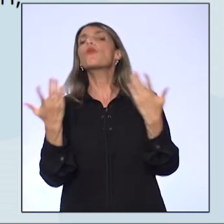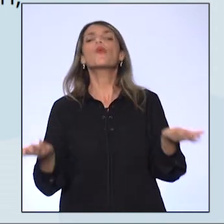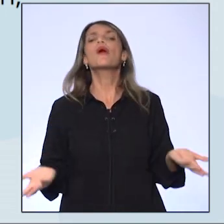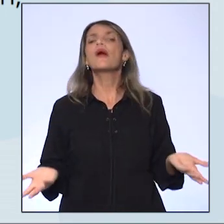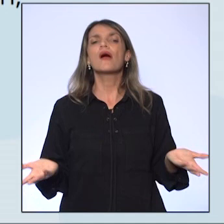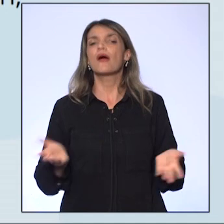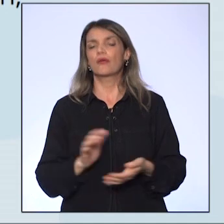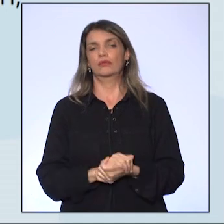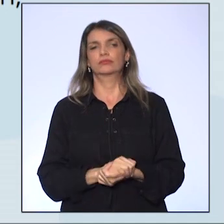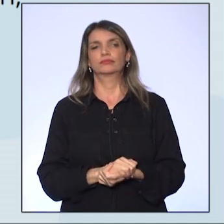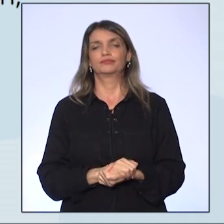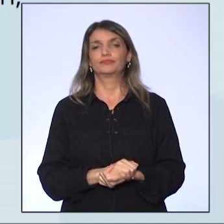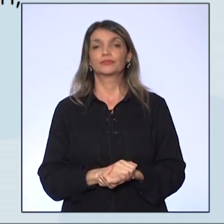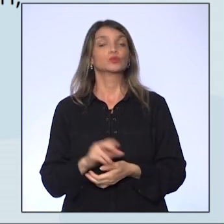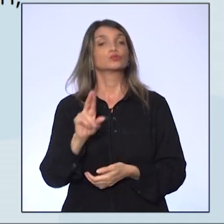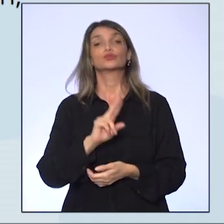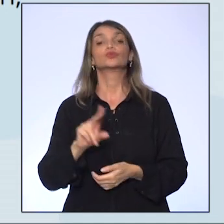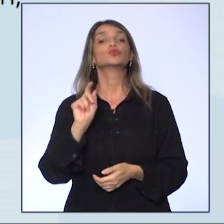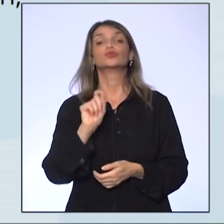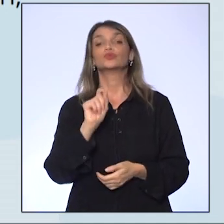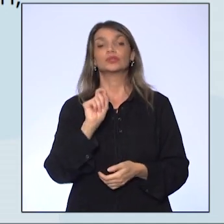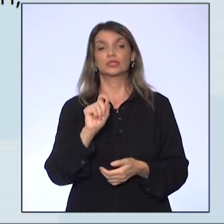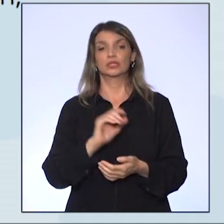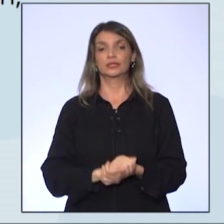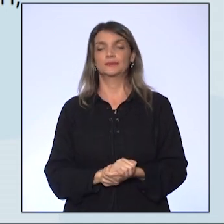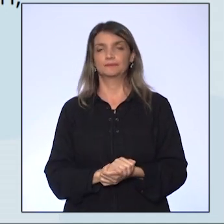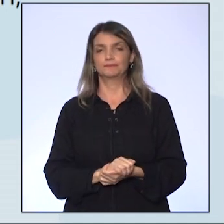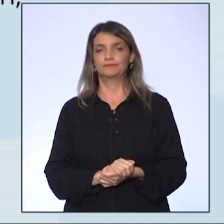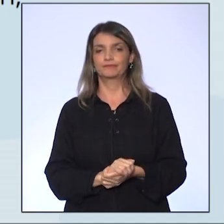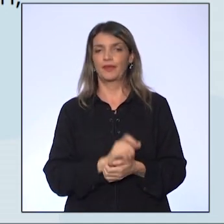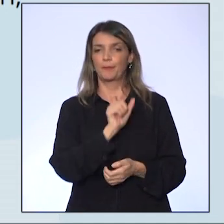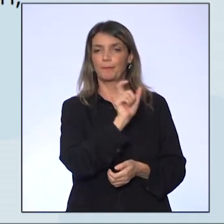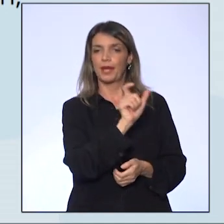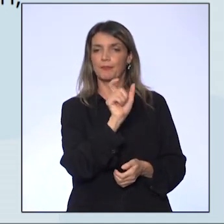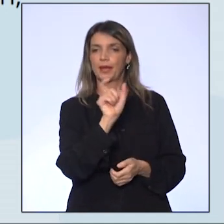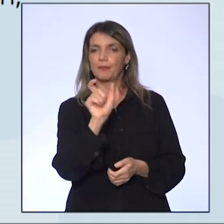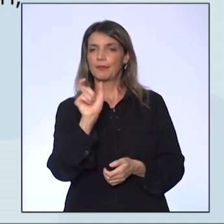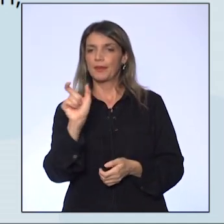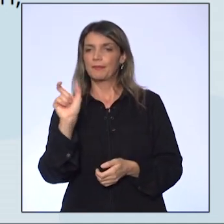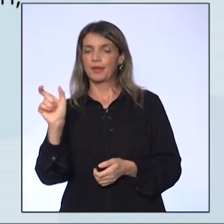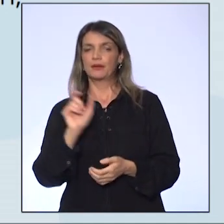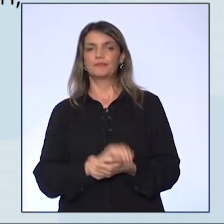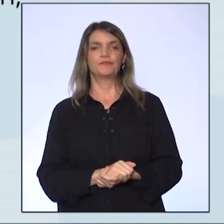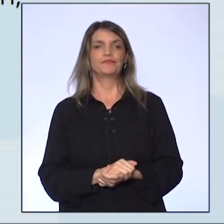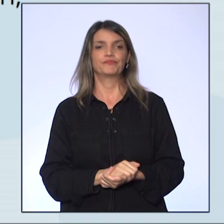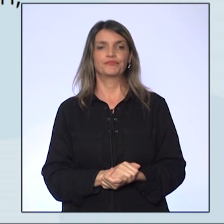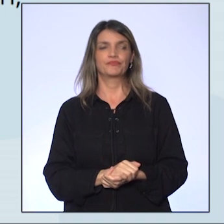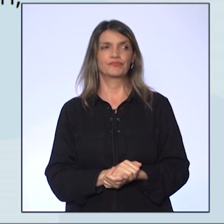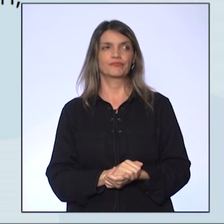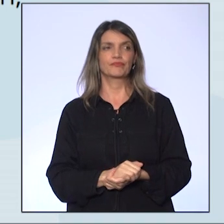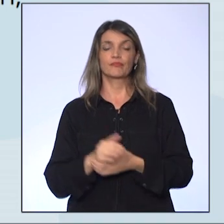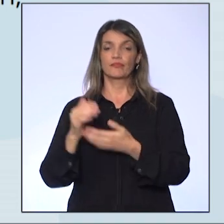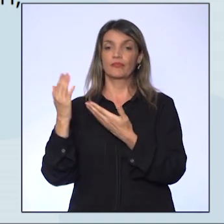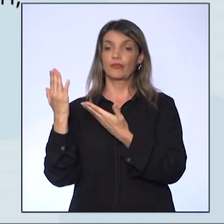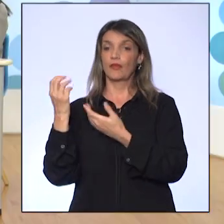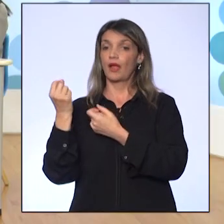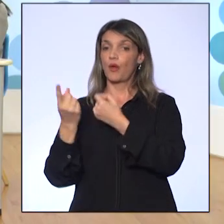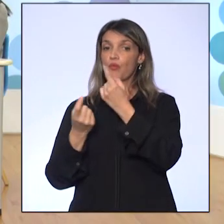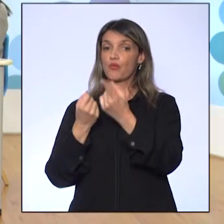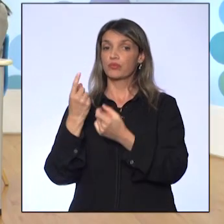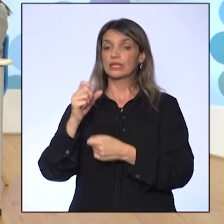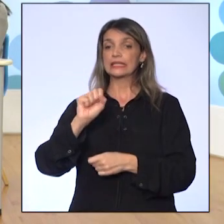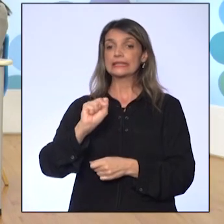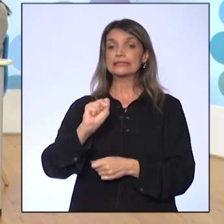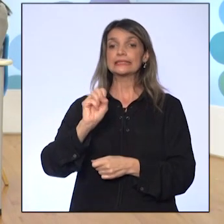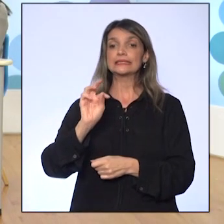esses super-heróis têm? Nós usamos os adjetivos para descrever as pessoas. Então, aqui na lousa tem alguns. Strong